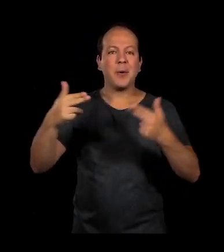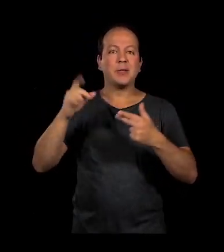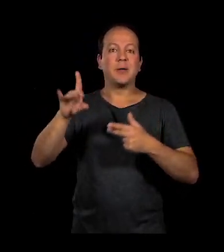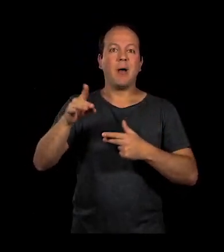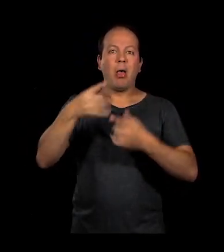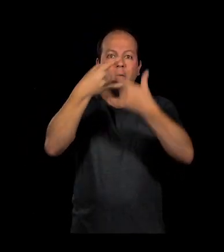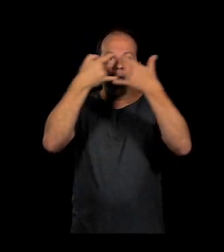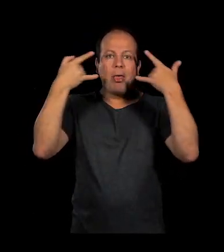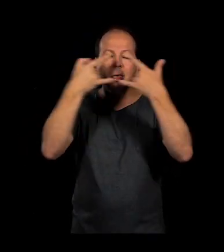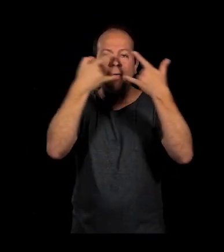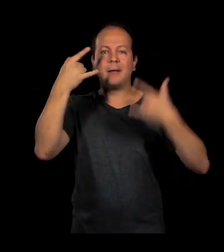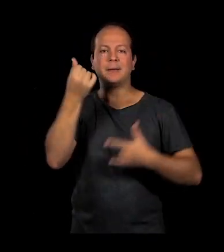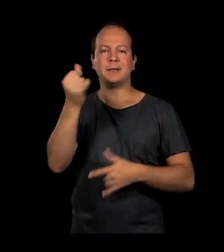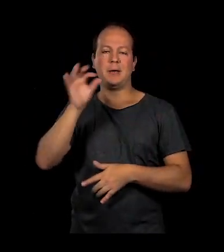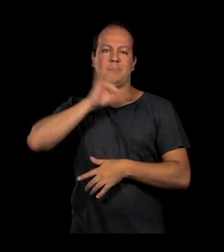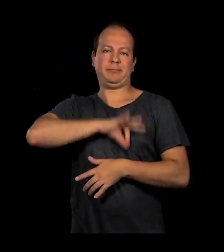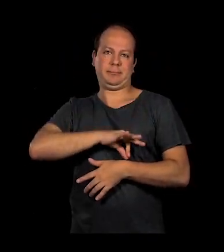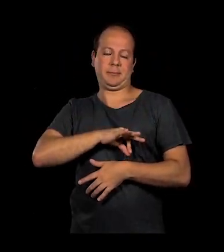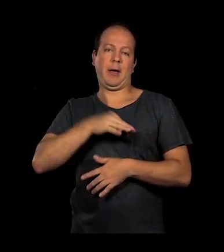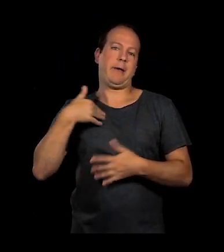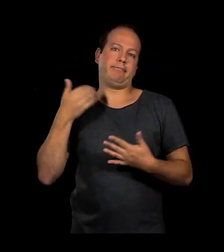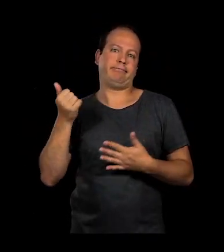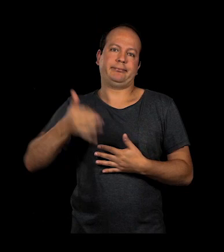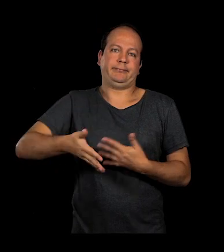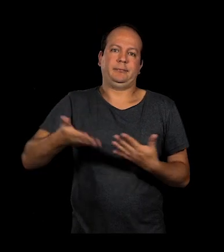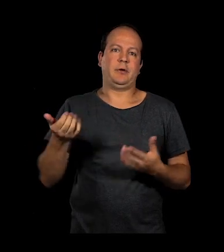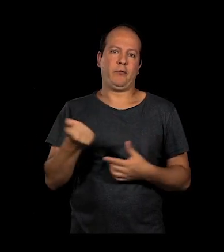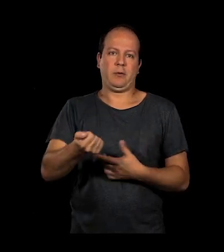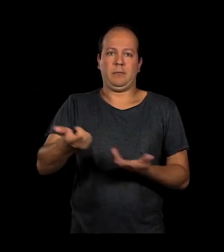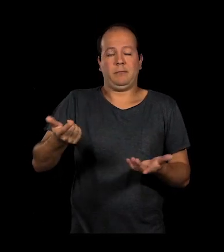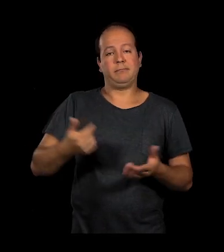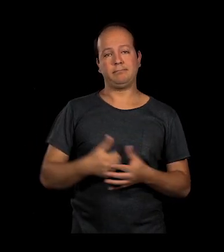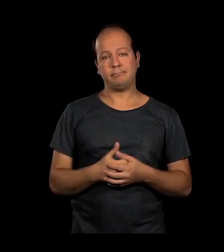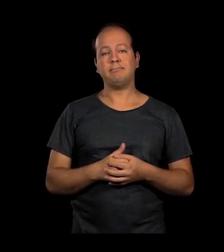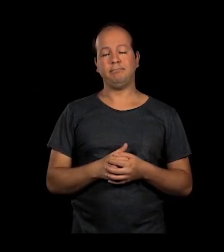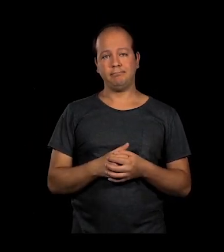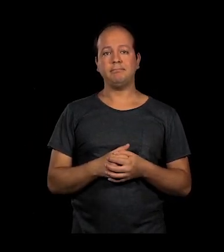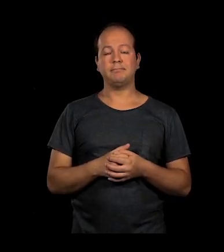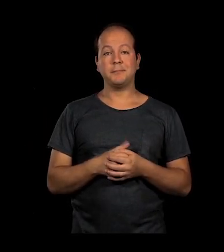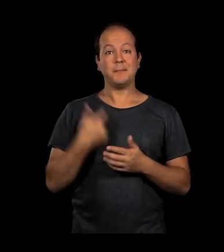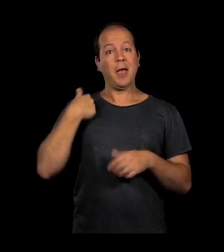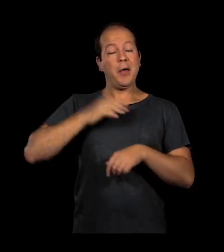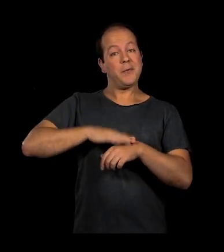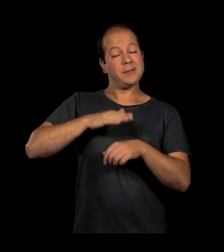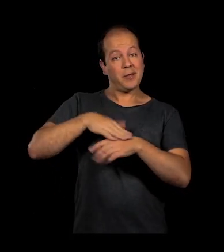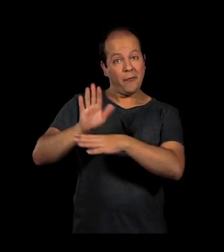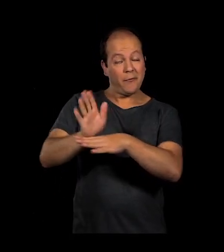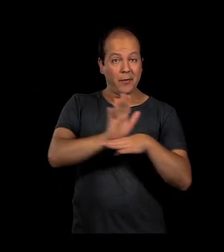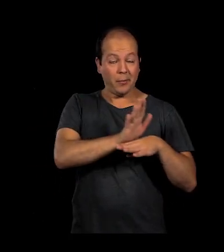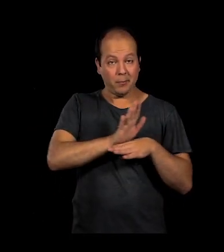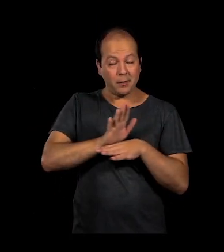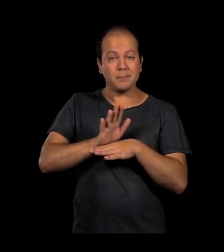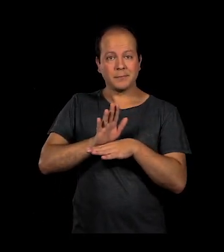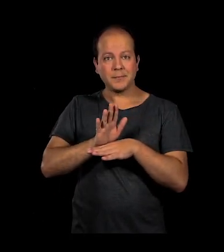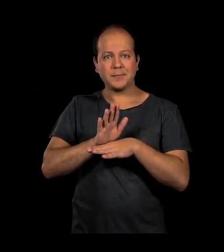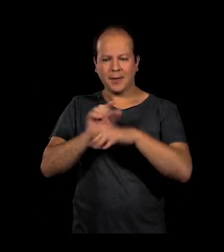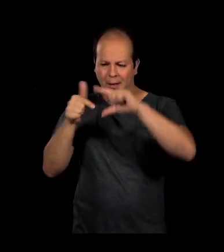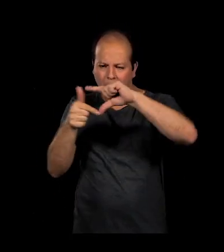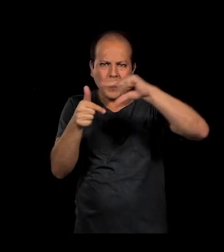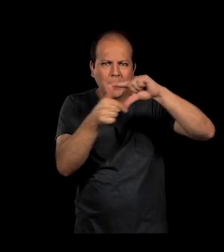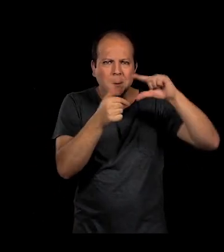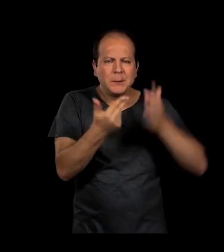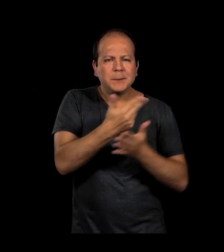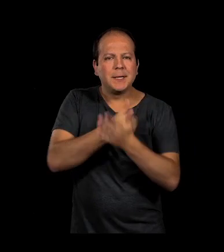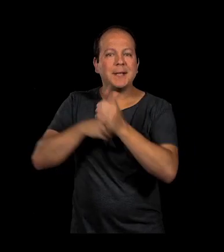dinheiro fidel então a questão de eu fazer os filmes os quadrinhos